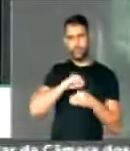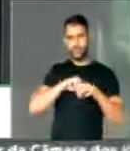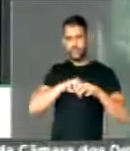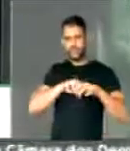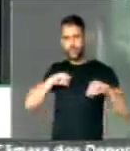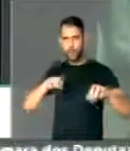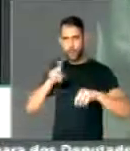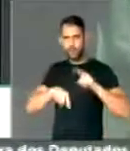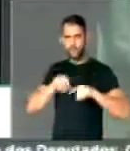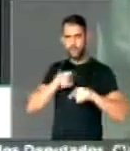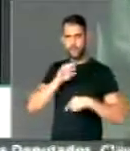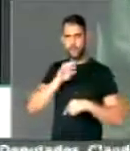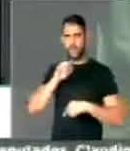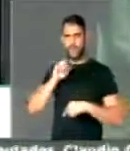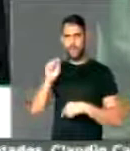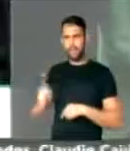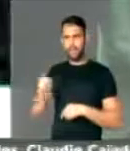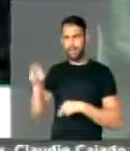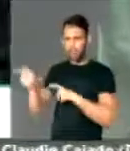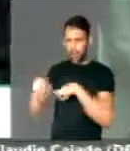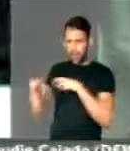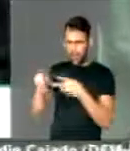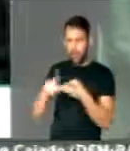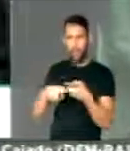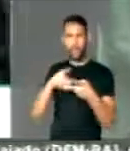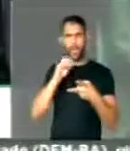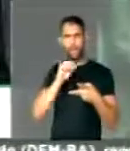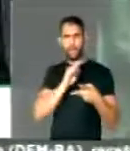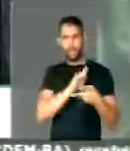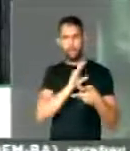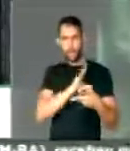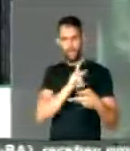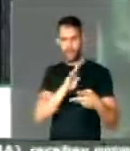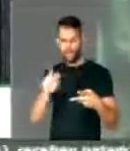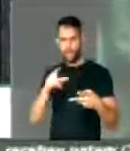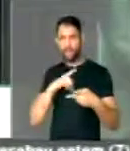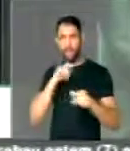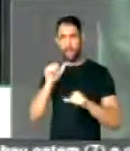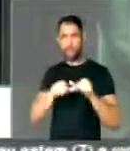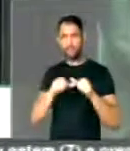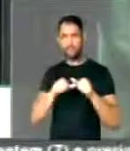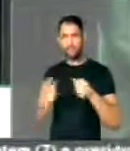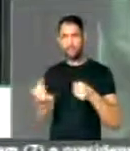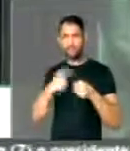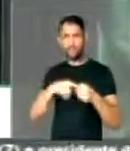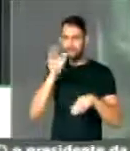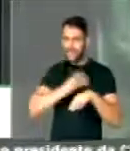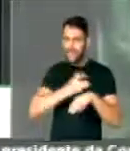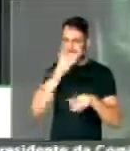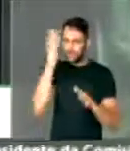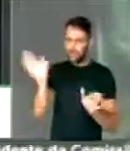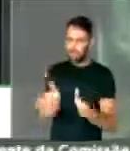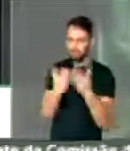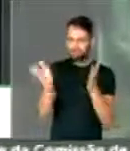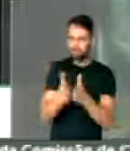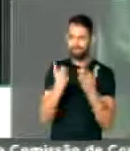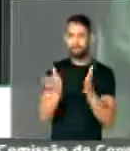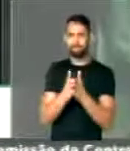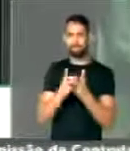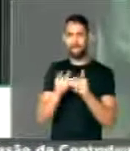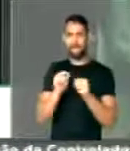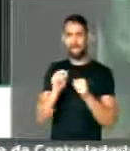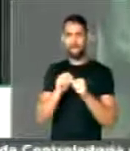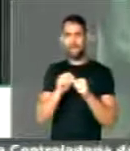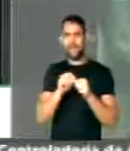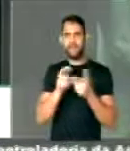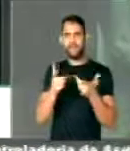tais benefícios do salário mínimo certamente vai incentivar o êxodo rural, jogar mais gente na favelização